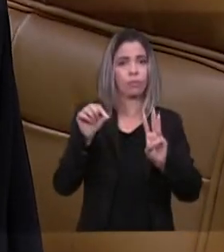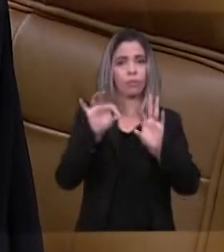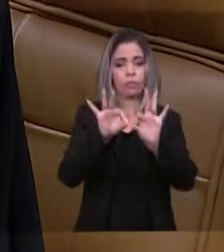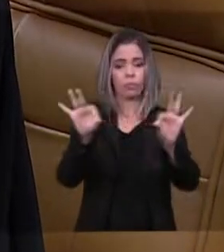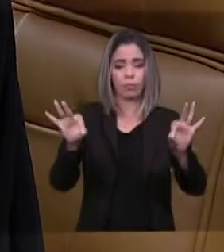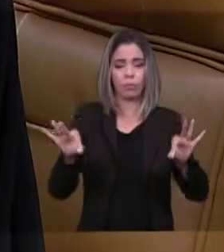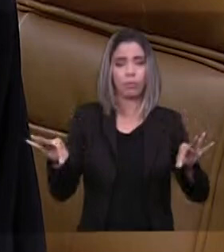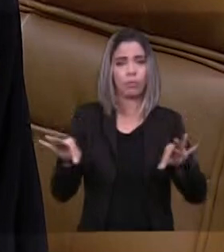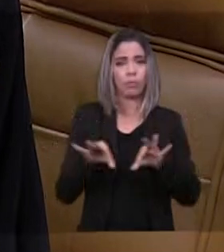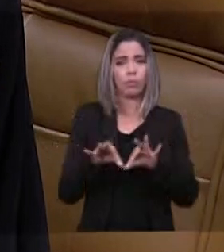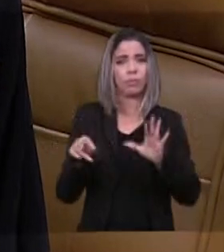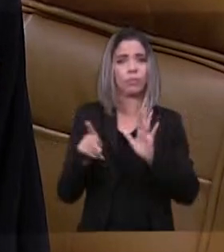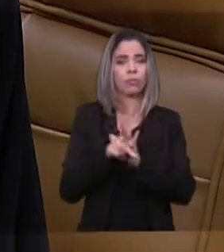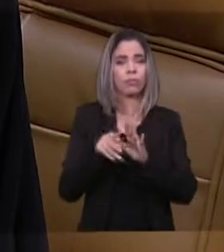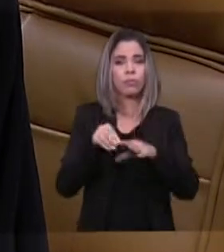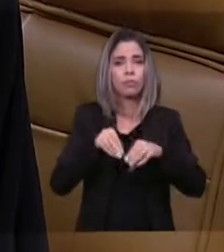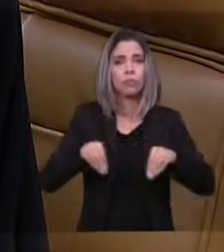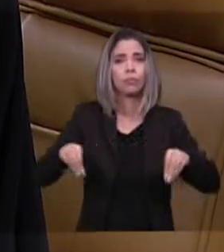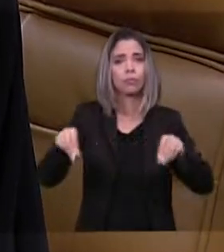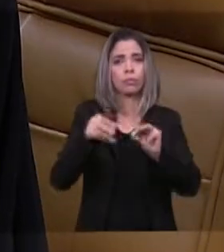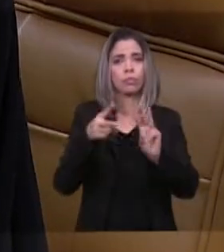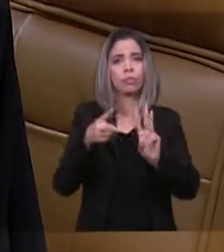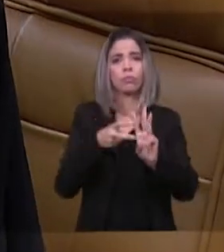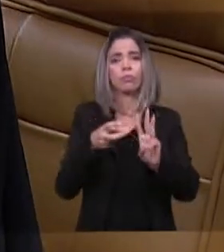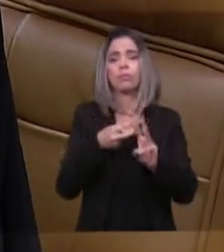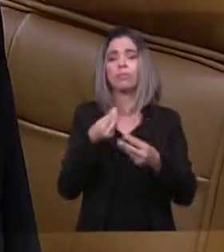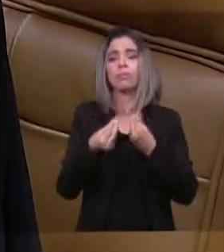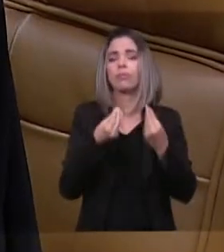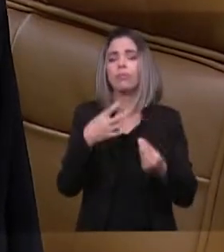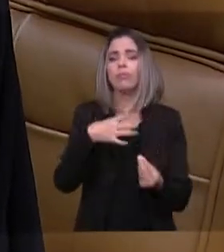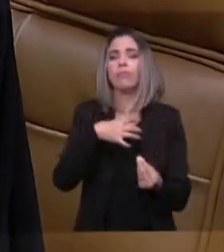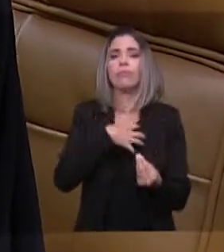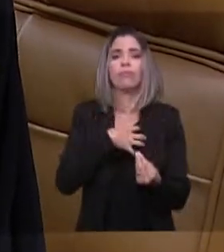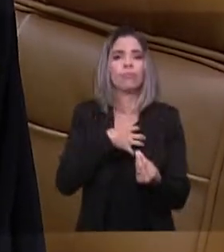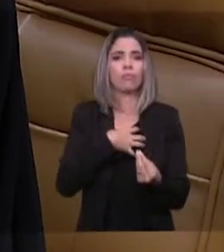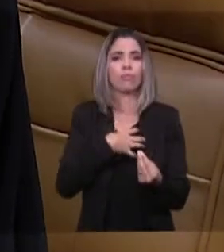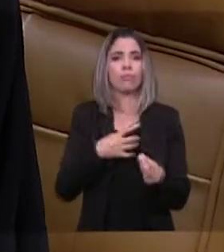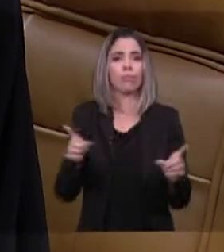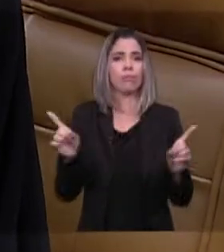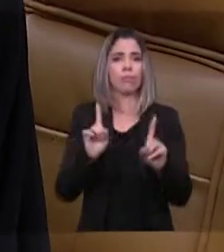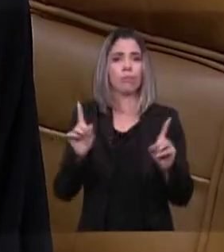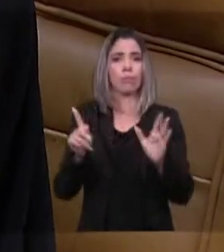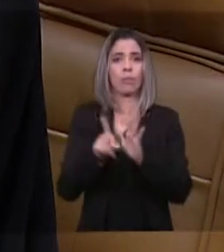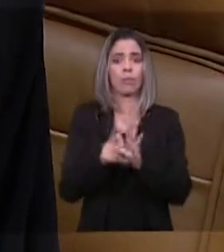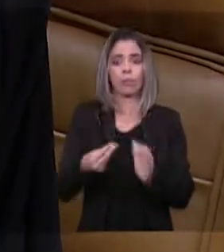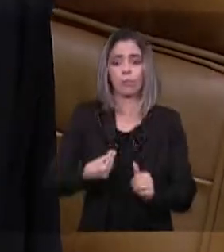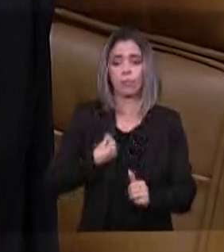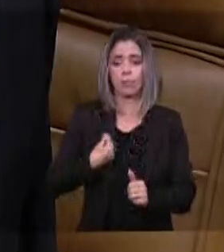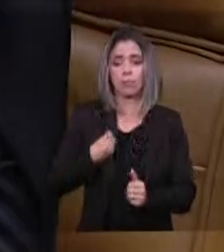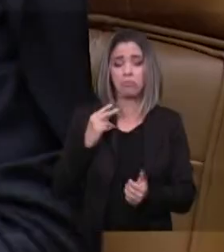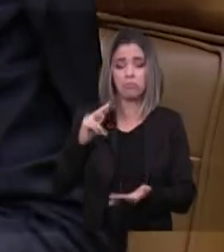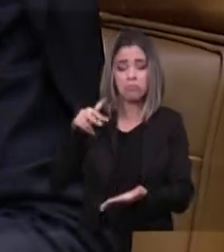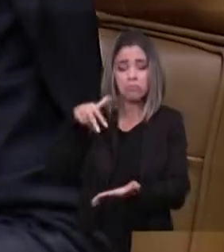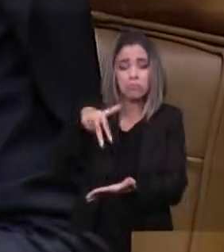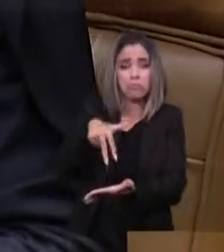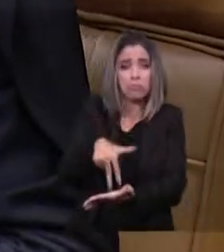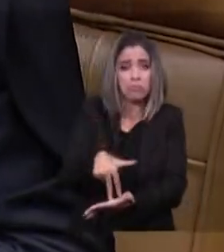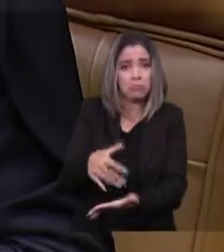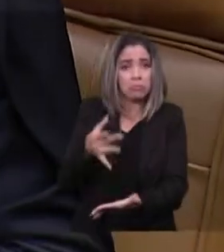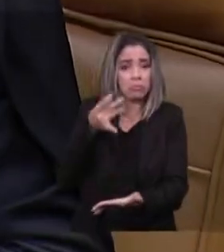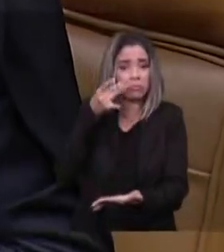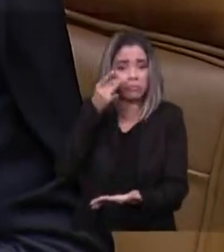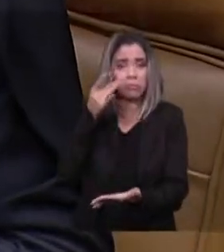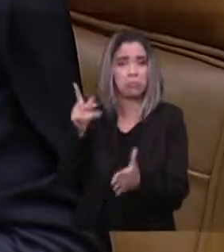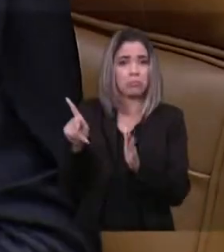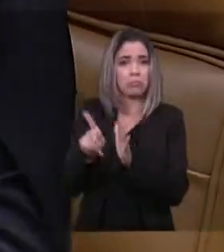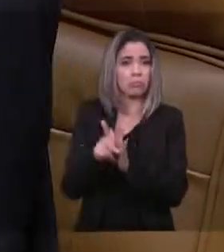indígena, consistente no modo de ocupação das terras pelos indígenas, e não necessariamente a presença física local desde os